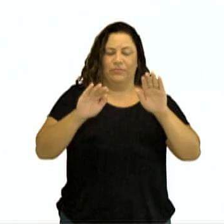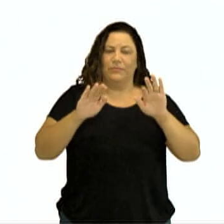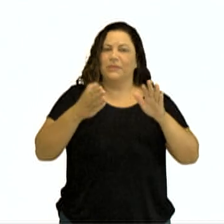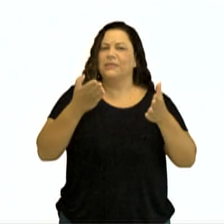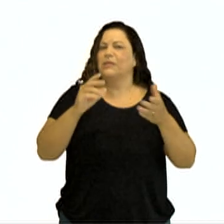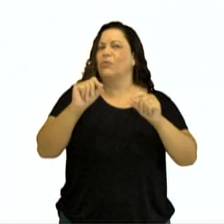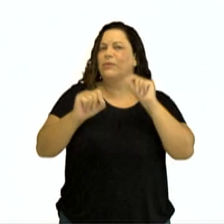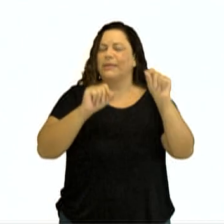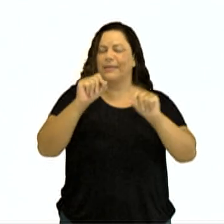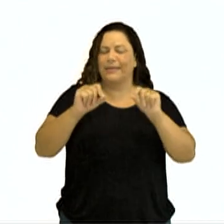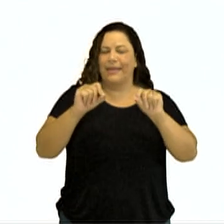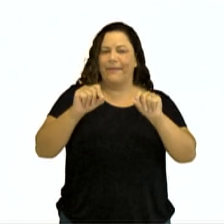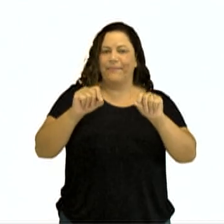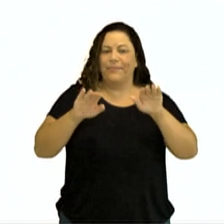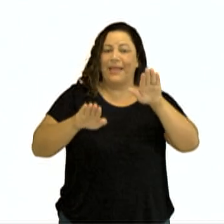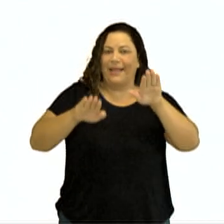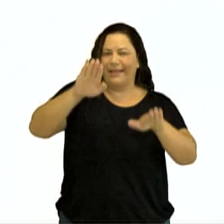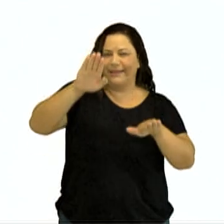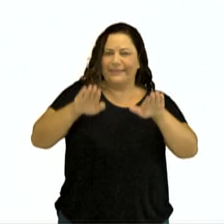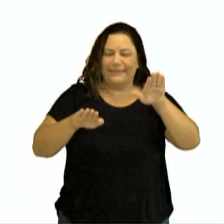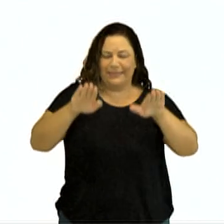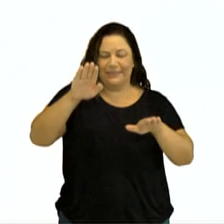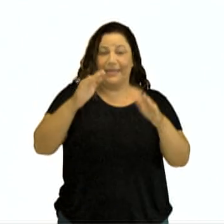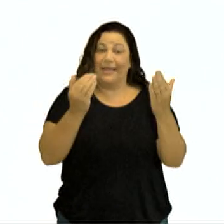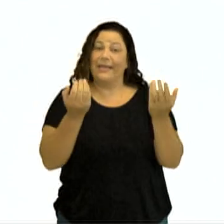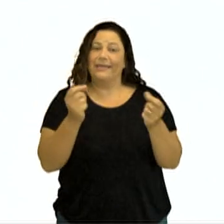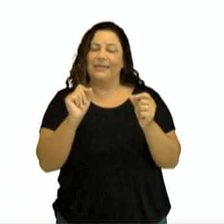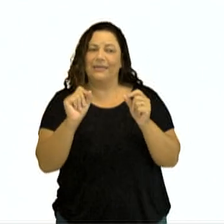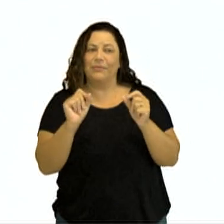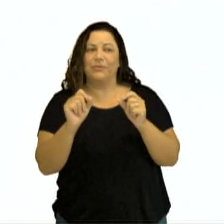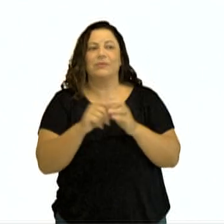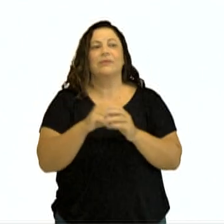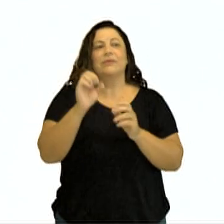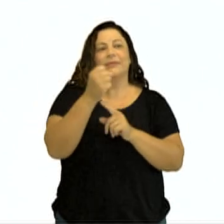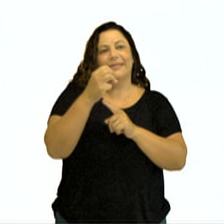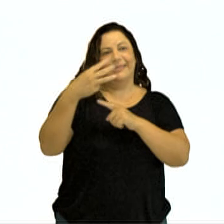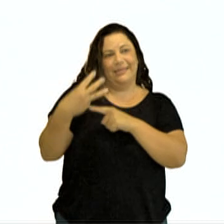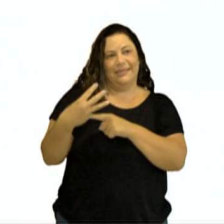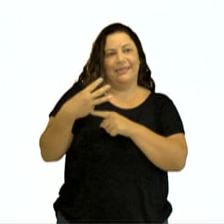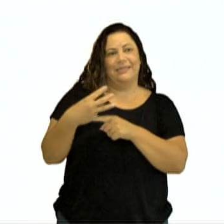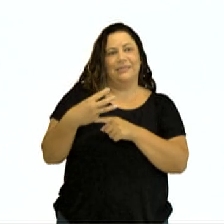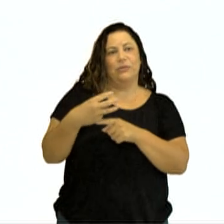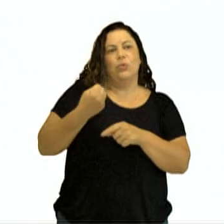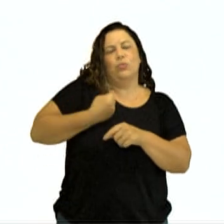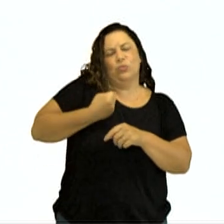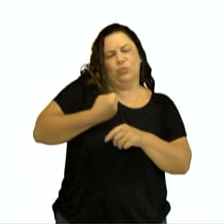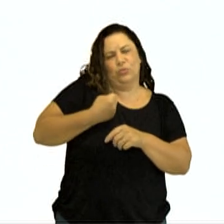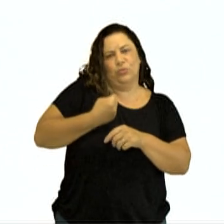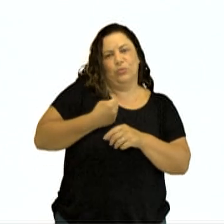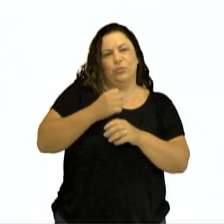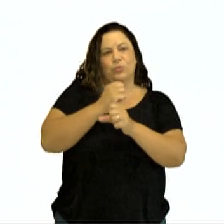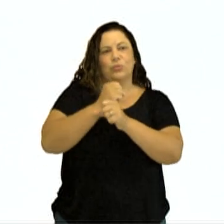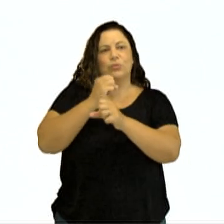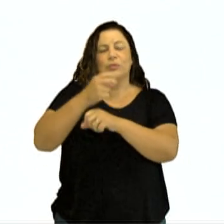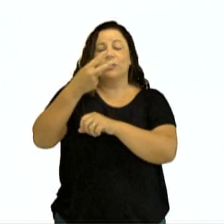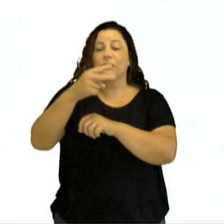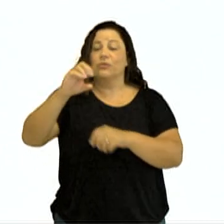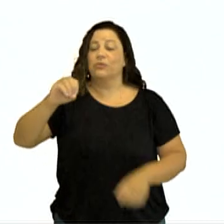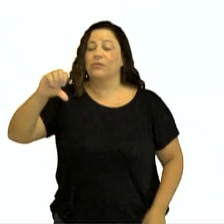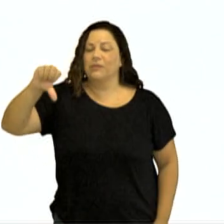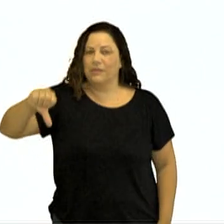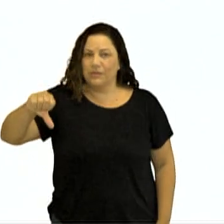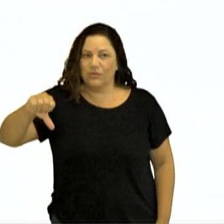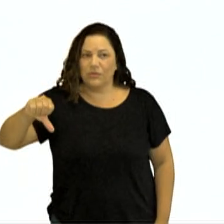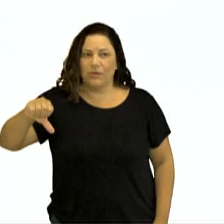são iguais. Próton igual a carga negativa, elétrons. E o número de massa é 209. Qual é, respectivamente, o